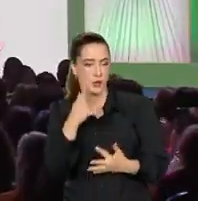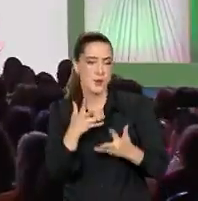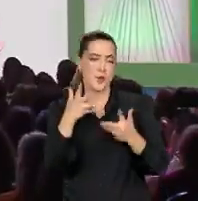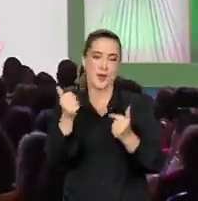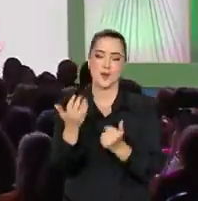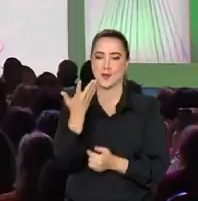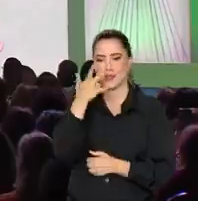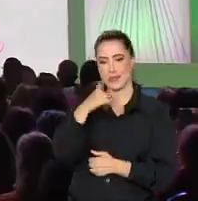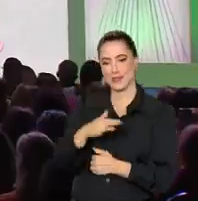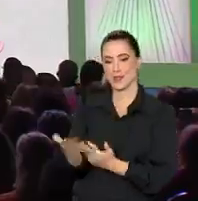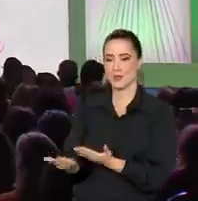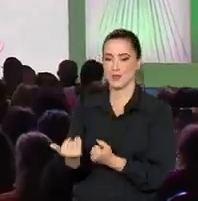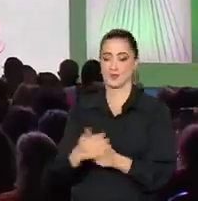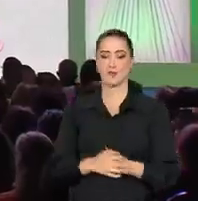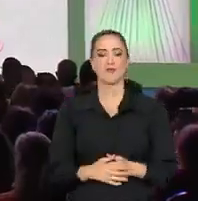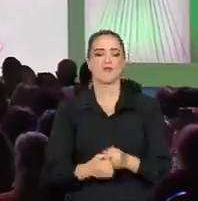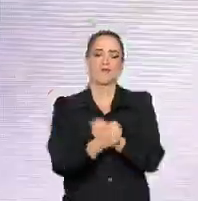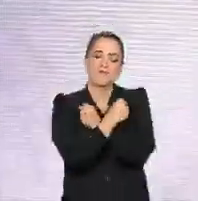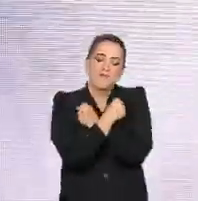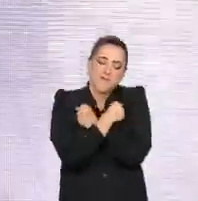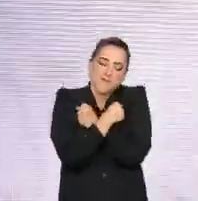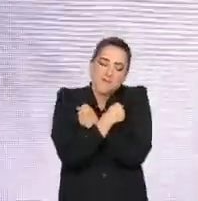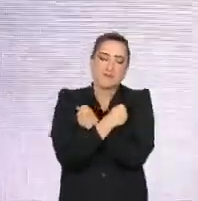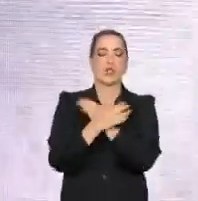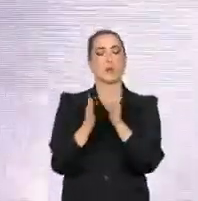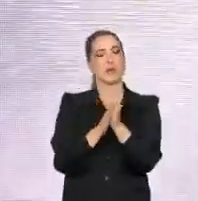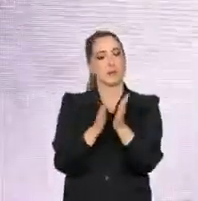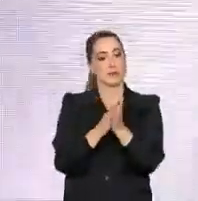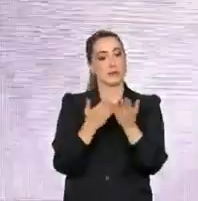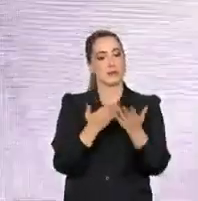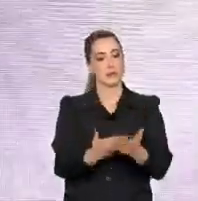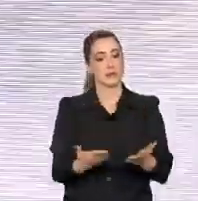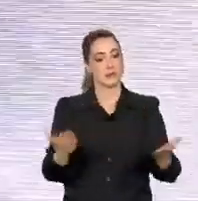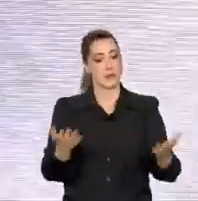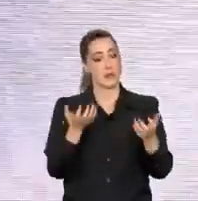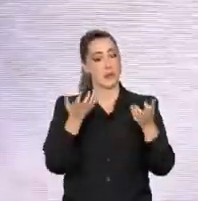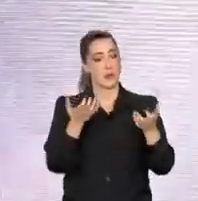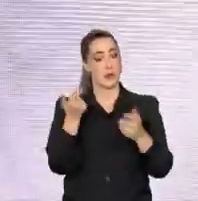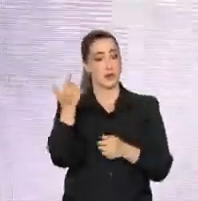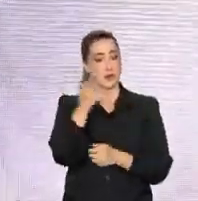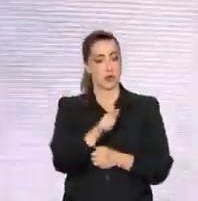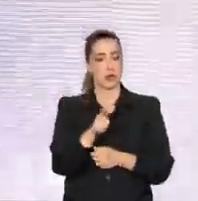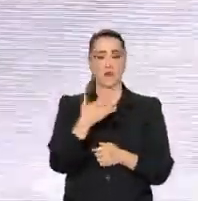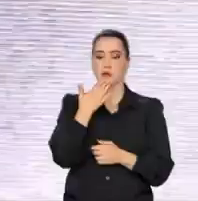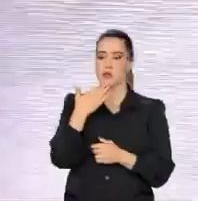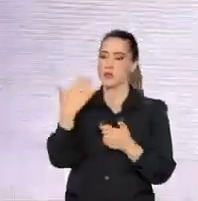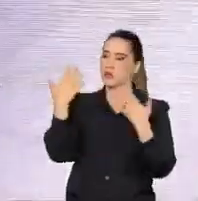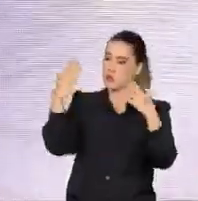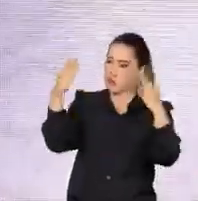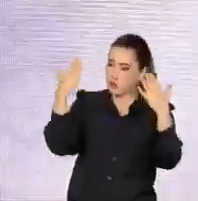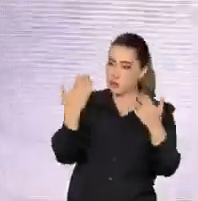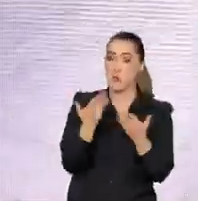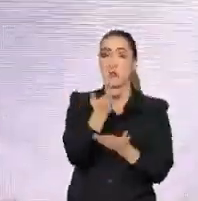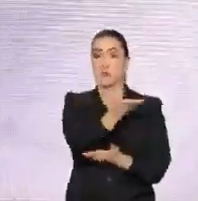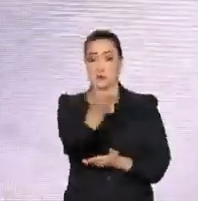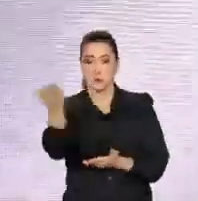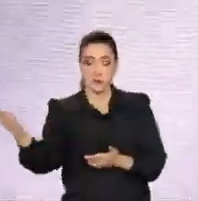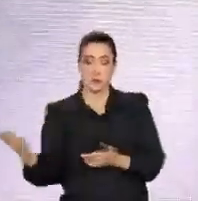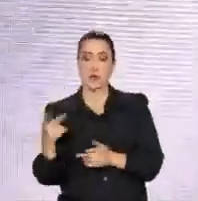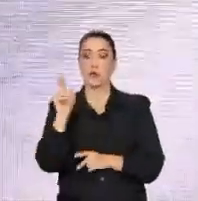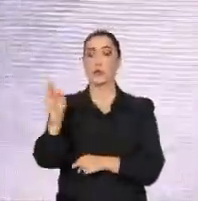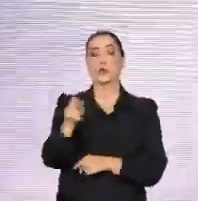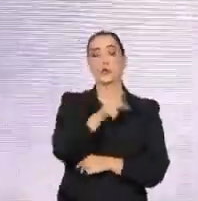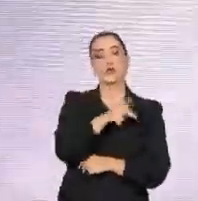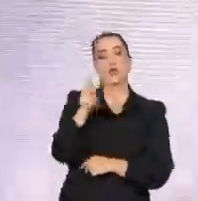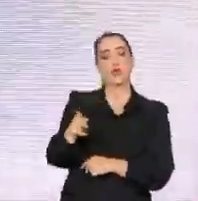jovens. Um forte abraço aí, parabéns. Eu queria mais uma vez pedir uma salva de palmas para vocês, para todo